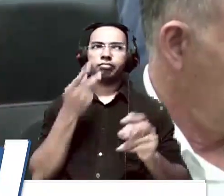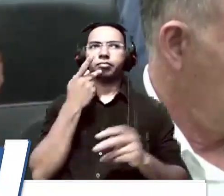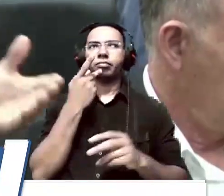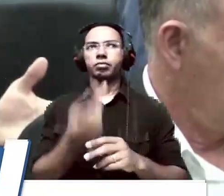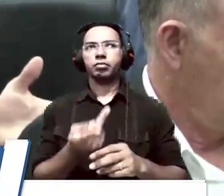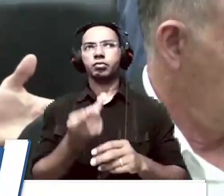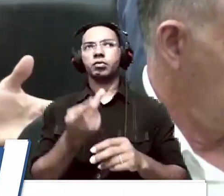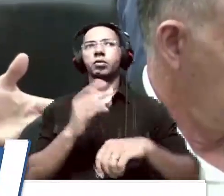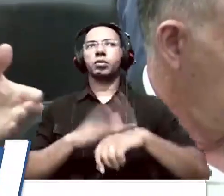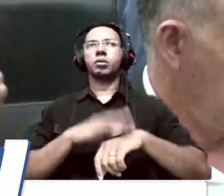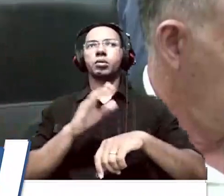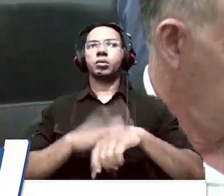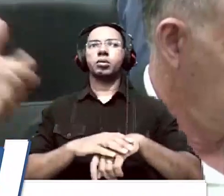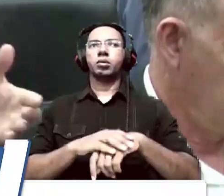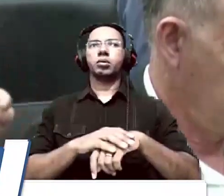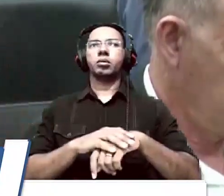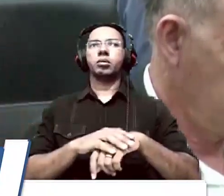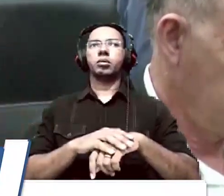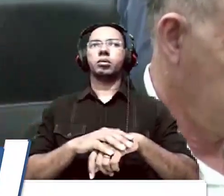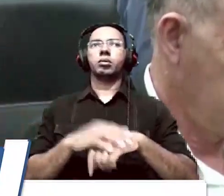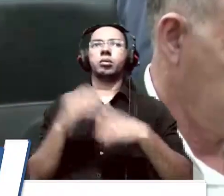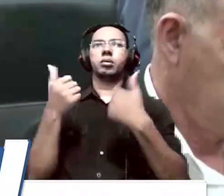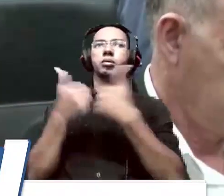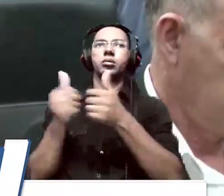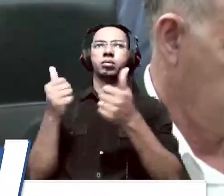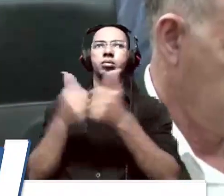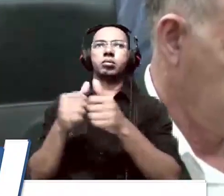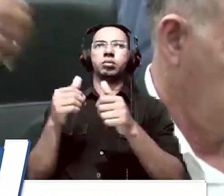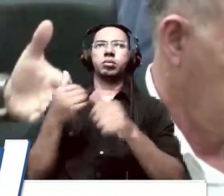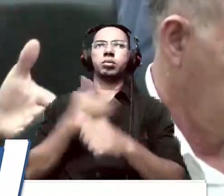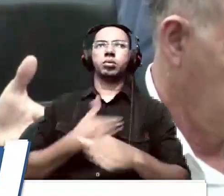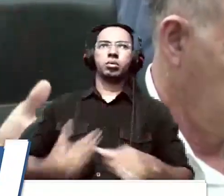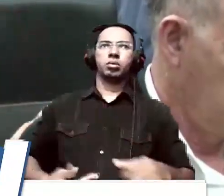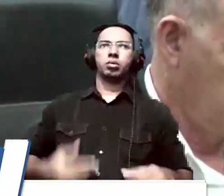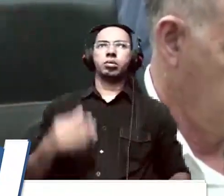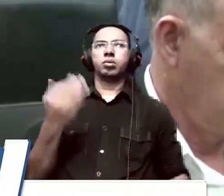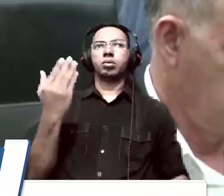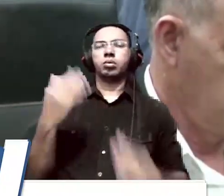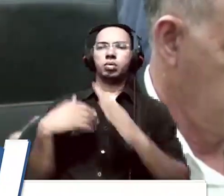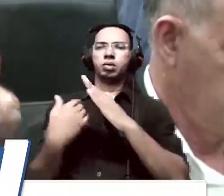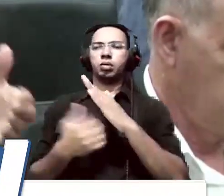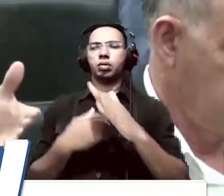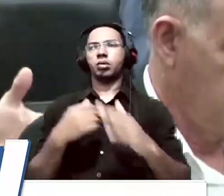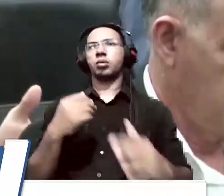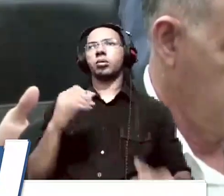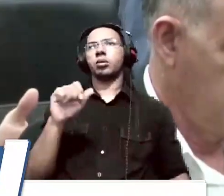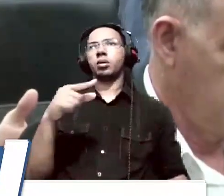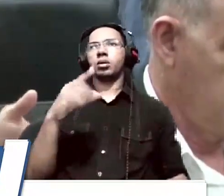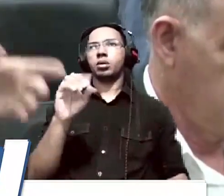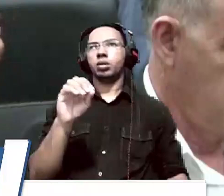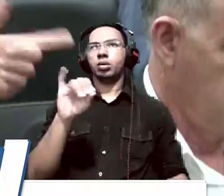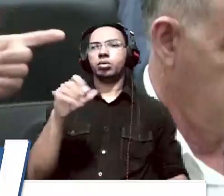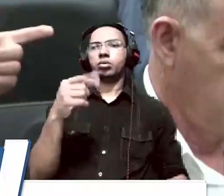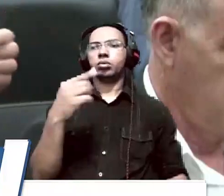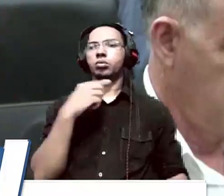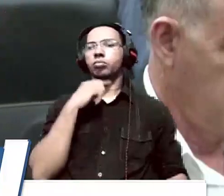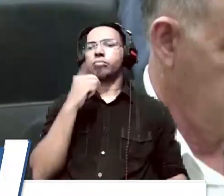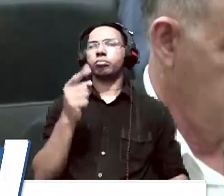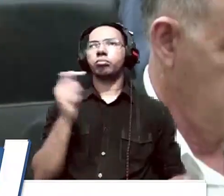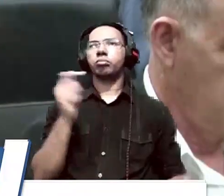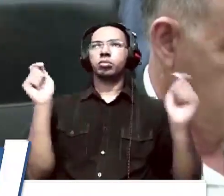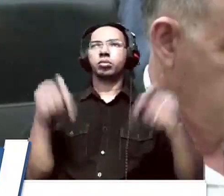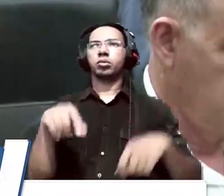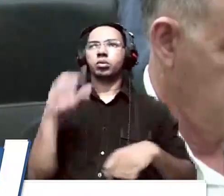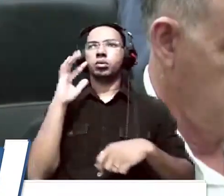do transporte público, a empresa São José está se arrastando ao longo do tempo, mal consegue dar conta. A gente sabe que